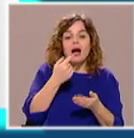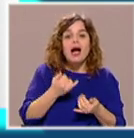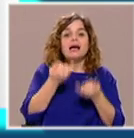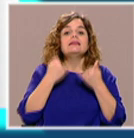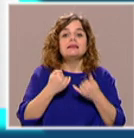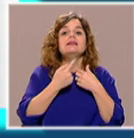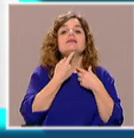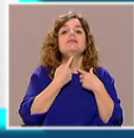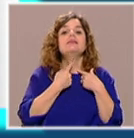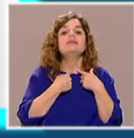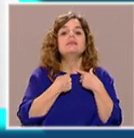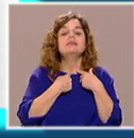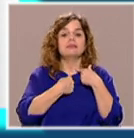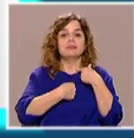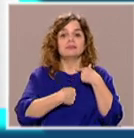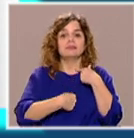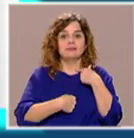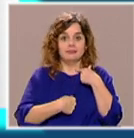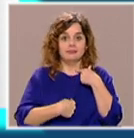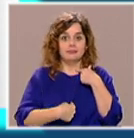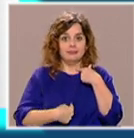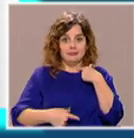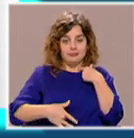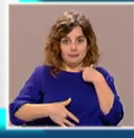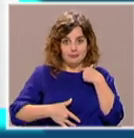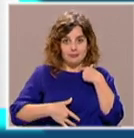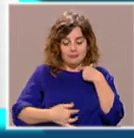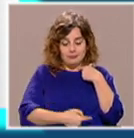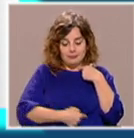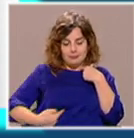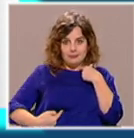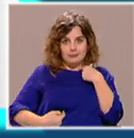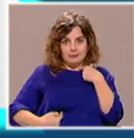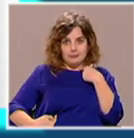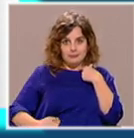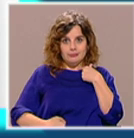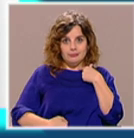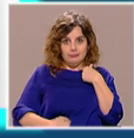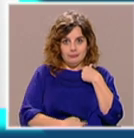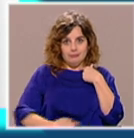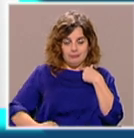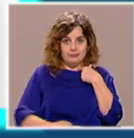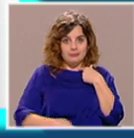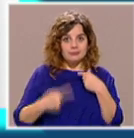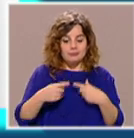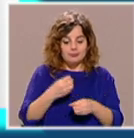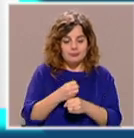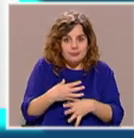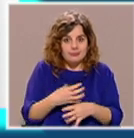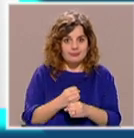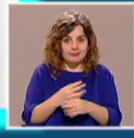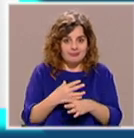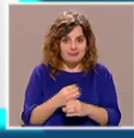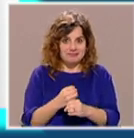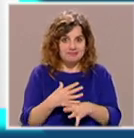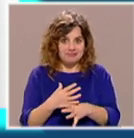boca? É a faringe, depois temos o esófago, o estômago e o intestino delgado. E aqui temos transformações, então, mecânicas, os movimentos peristálticos.